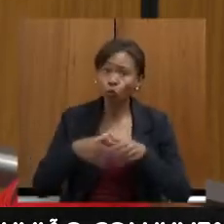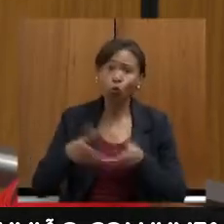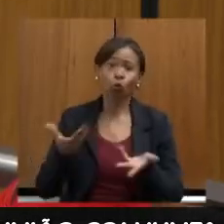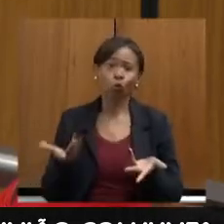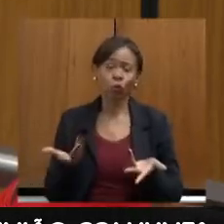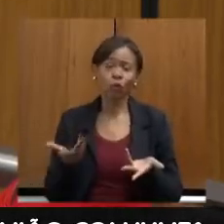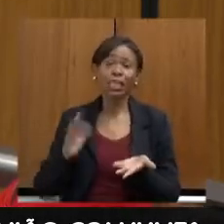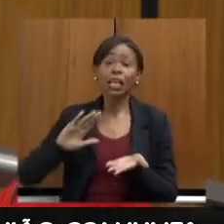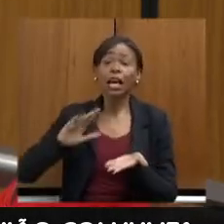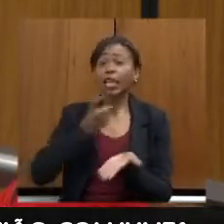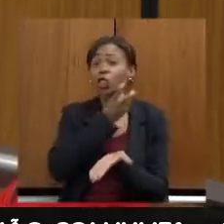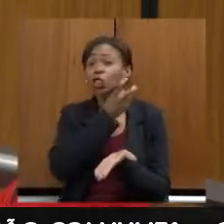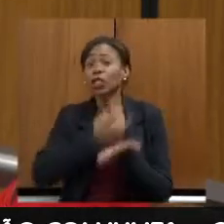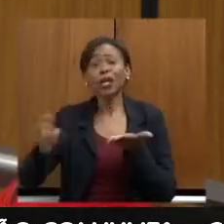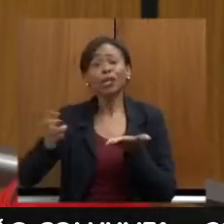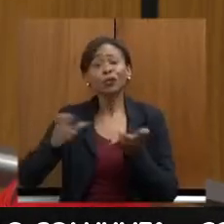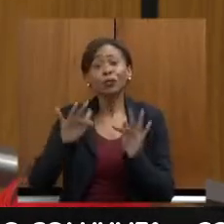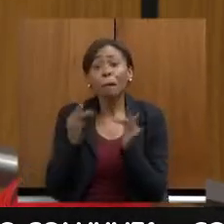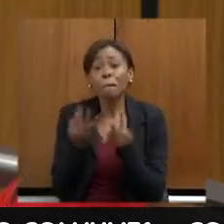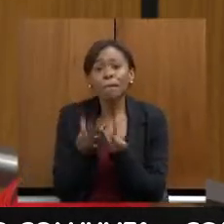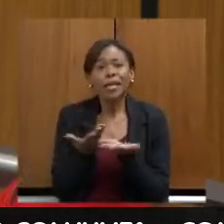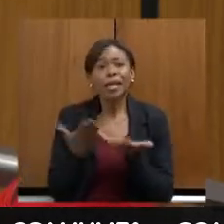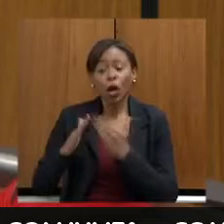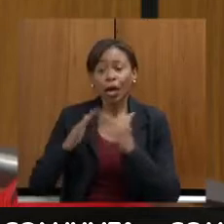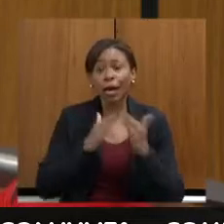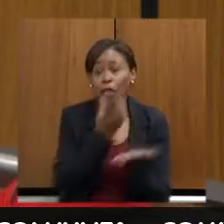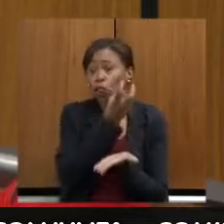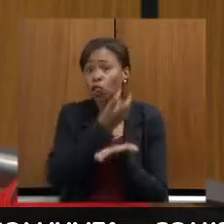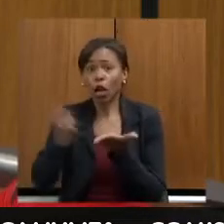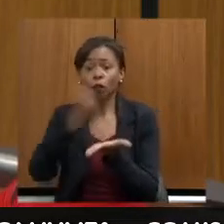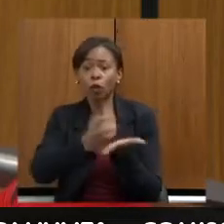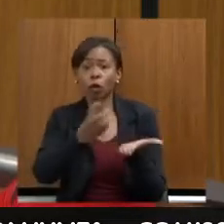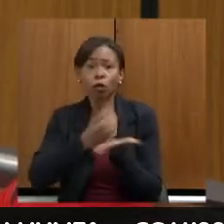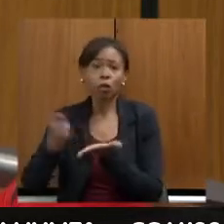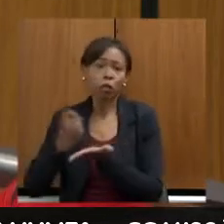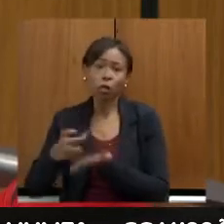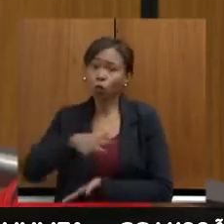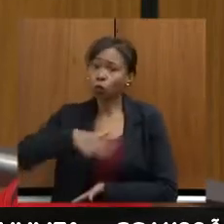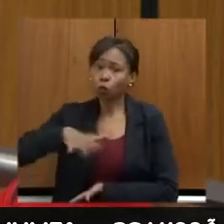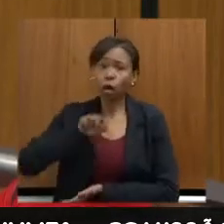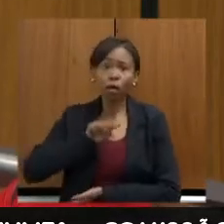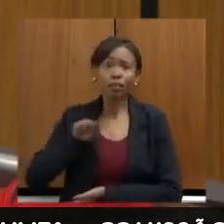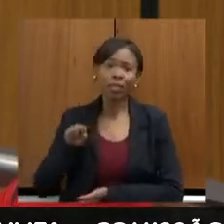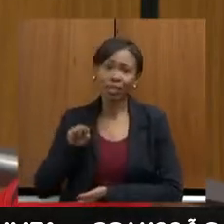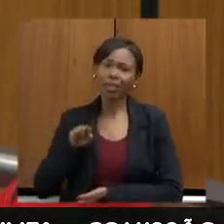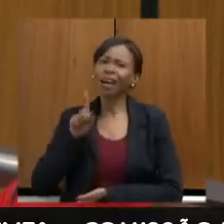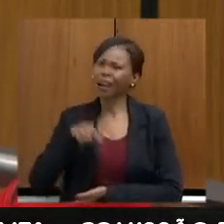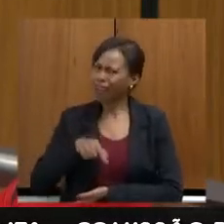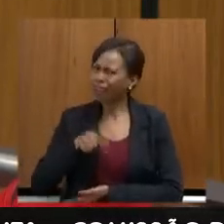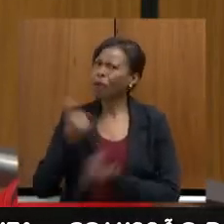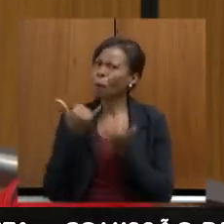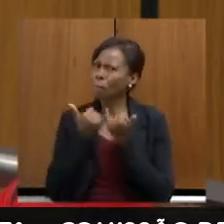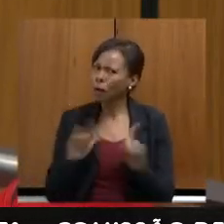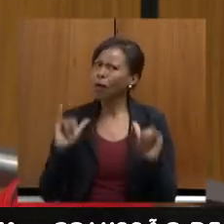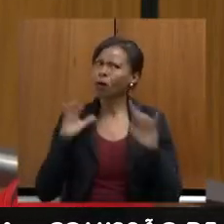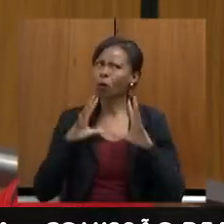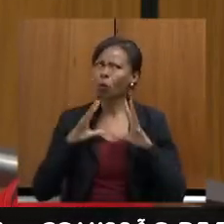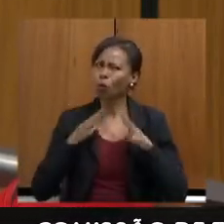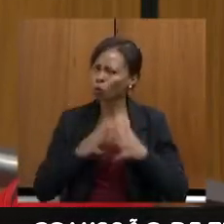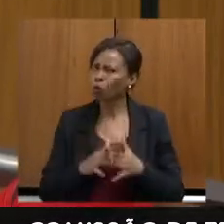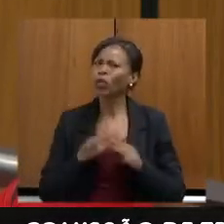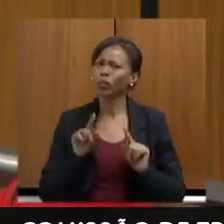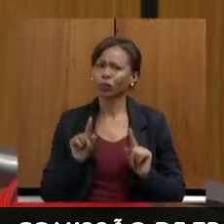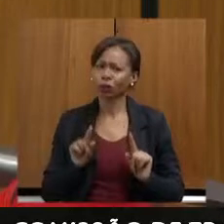retirada de famílias da retirada de bairros inteiros então é uma situação com muitos conflitos eu não tenho nenhuma pergunta